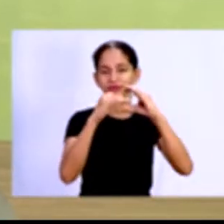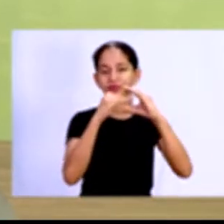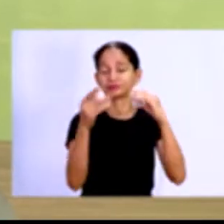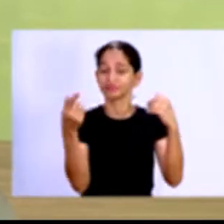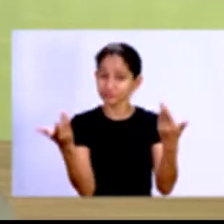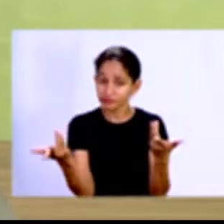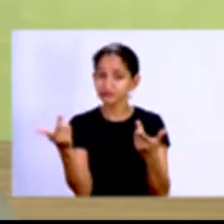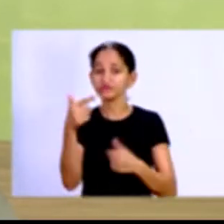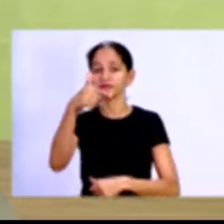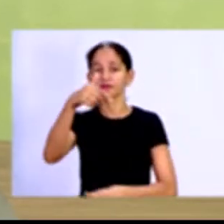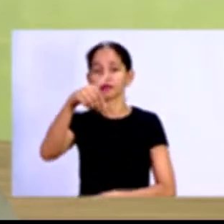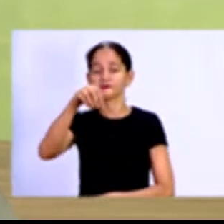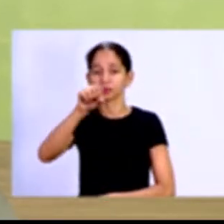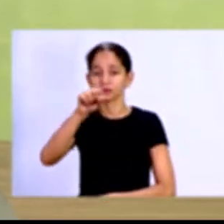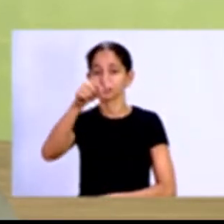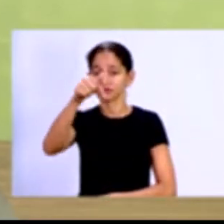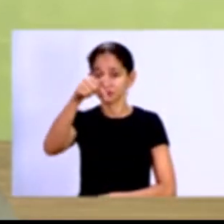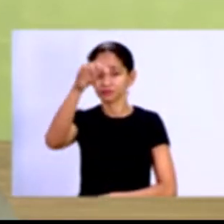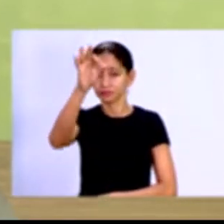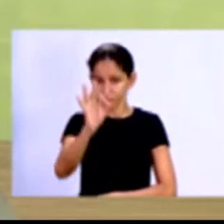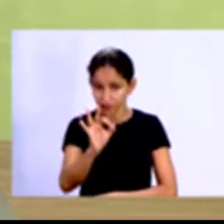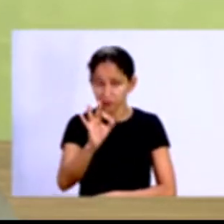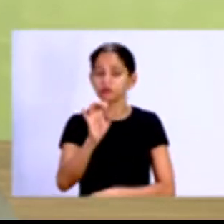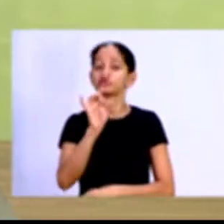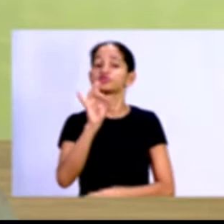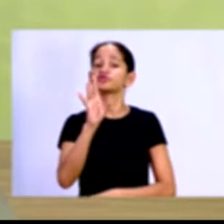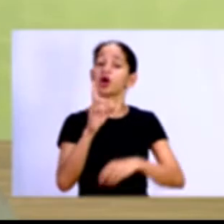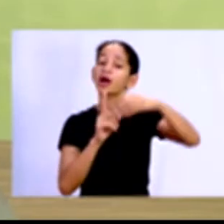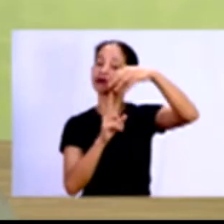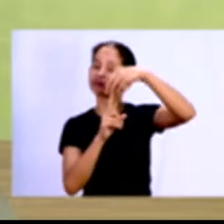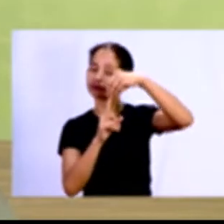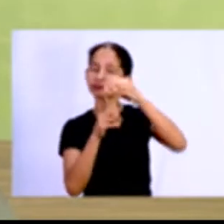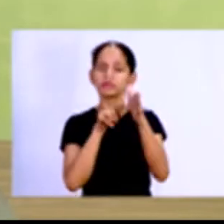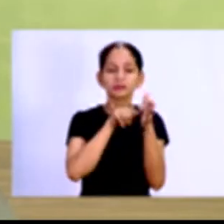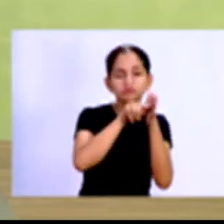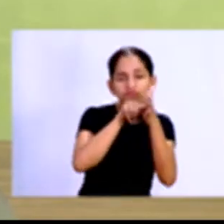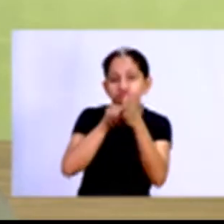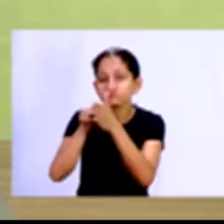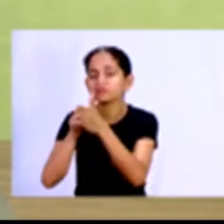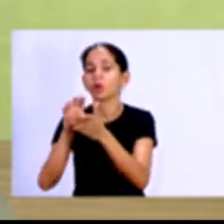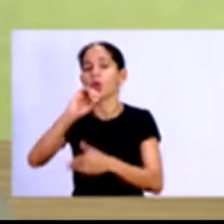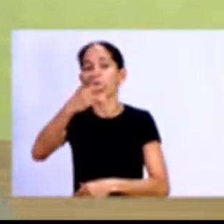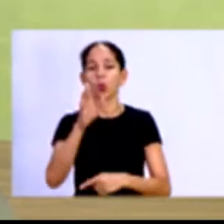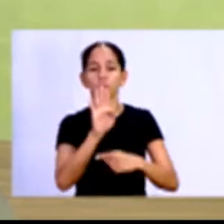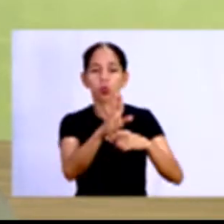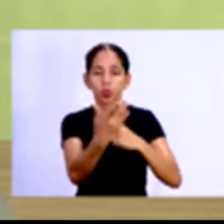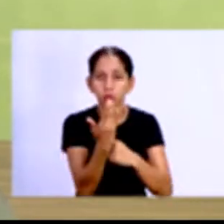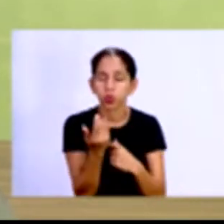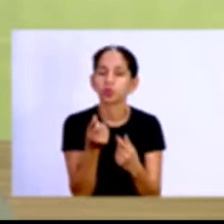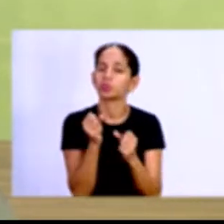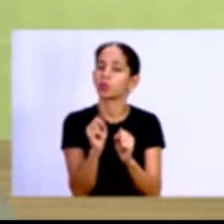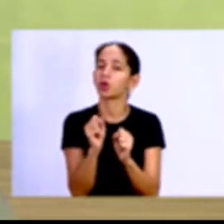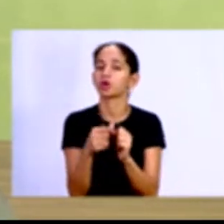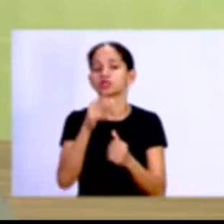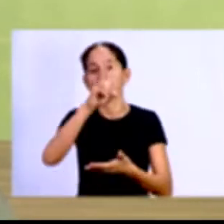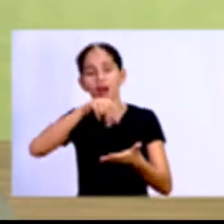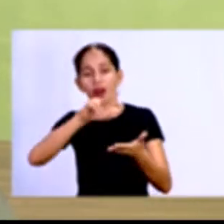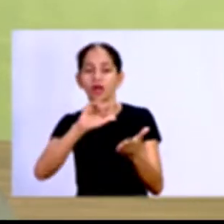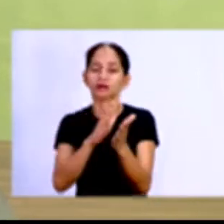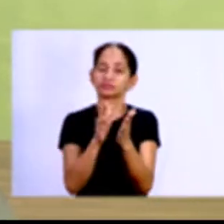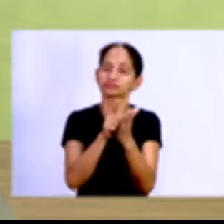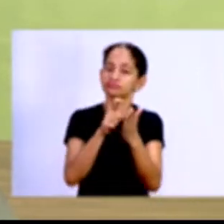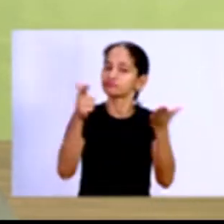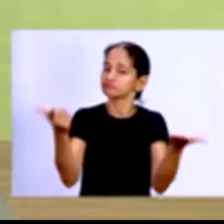desses entrevistados, é informação em serviços, né? Então, prestar serviços, para informação, para ler um jornal,